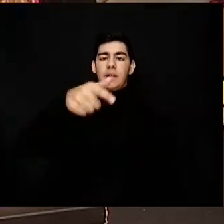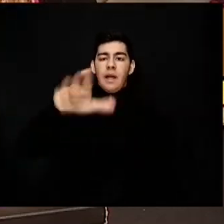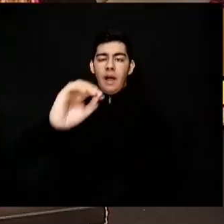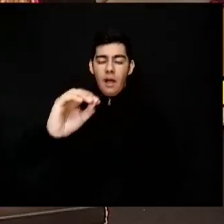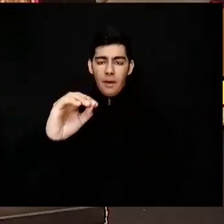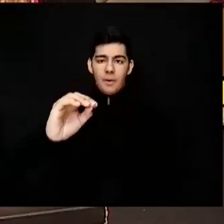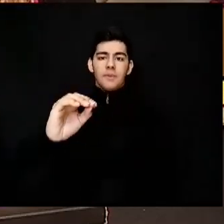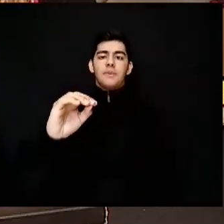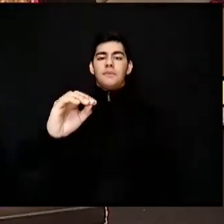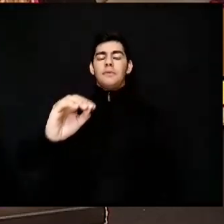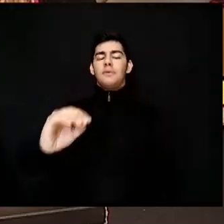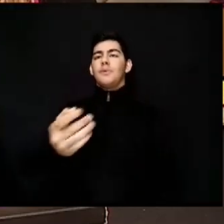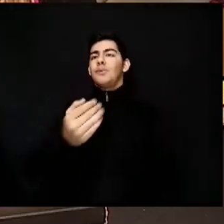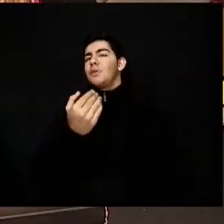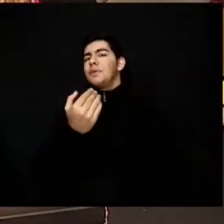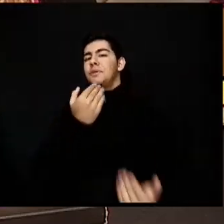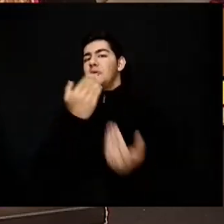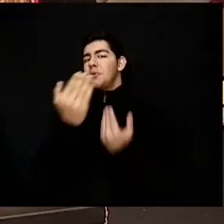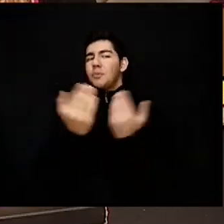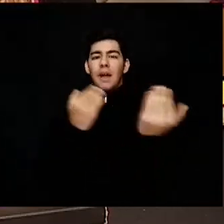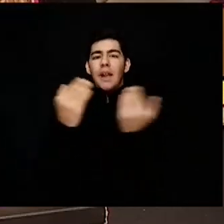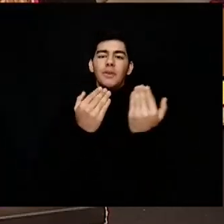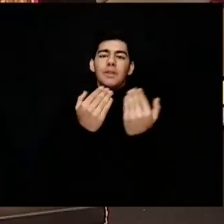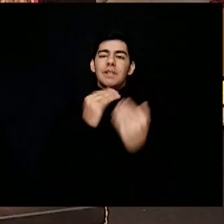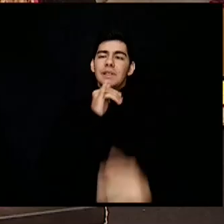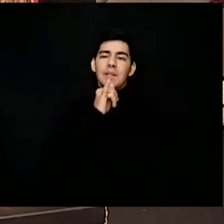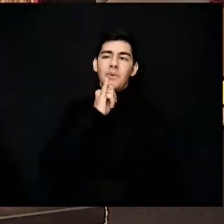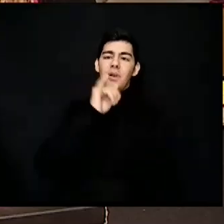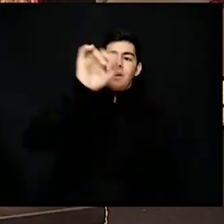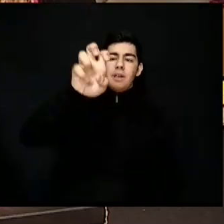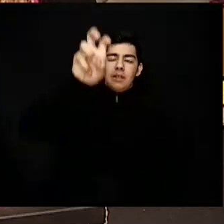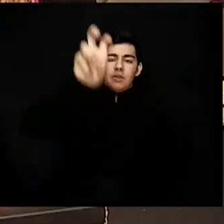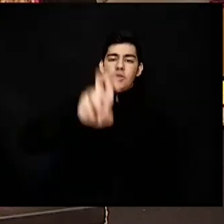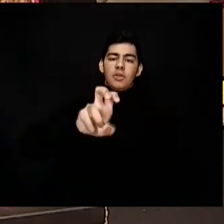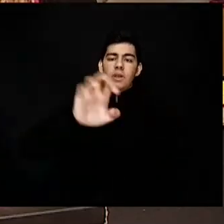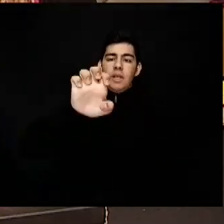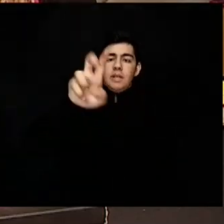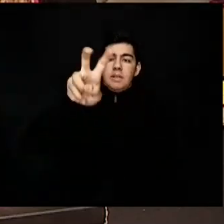exótico. Você usar uma peça mais...